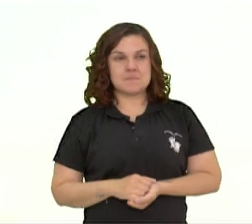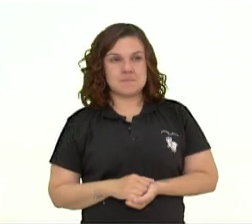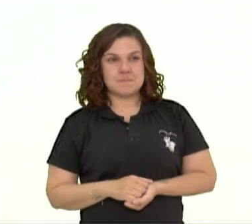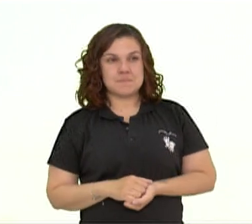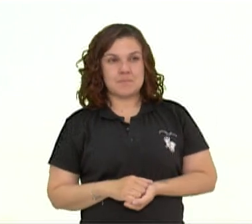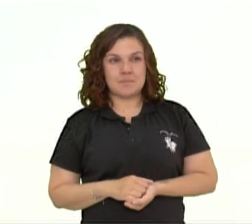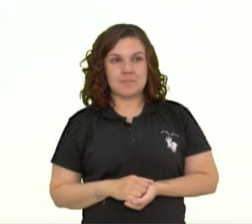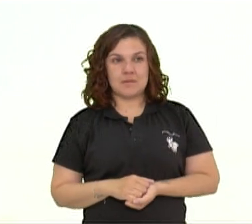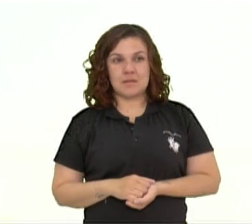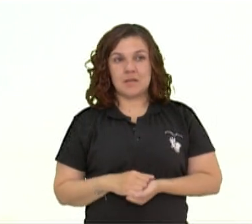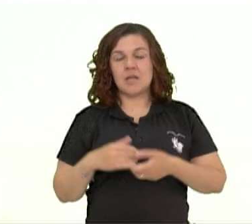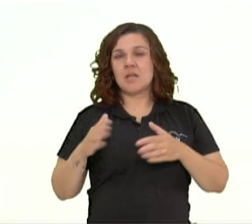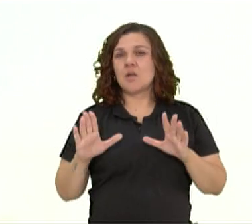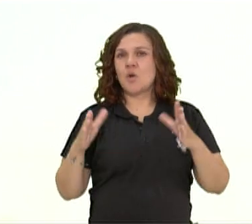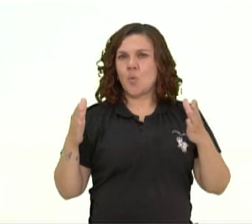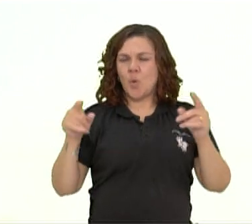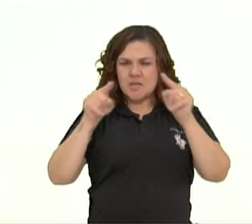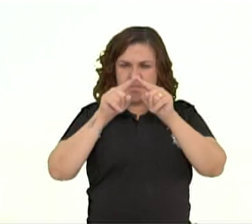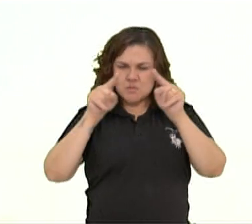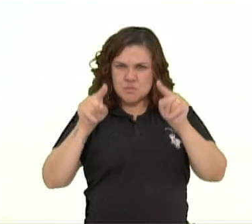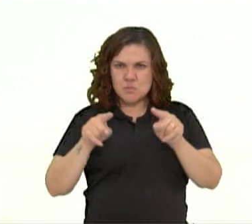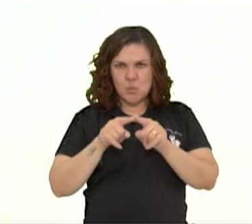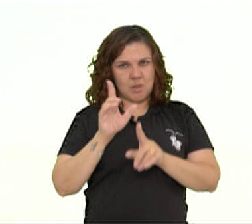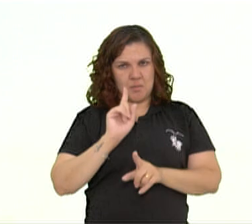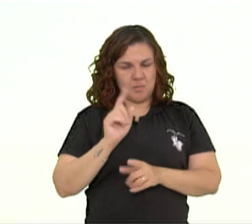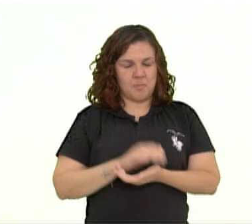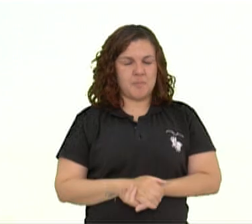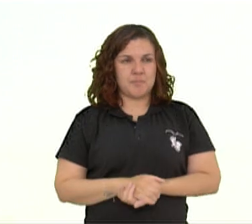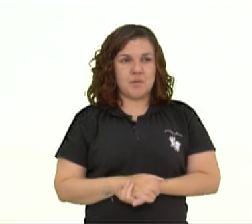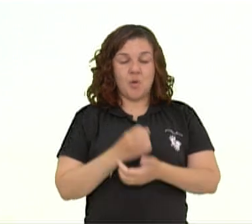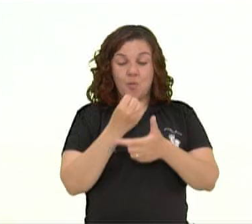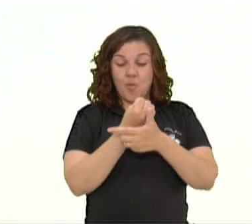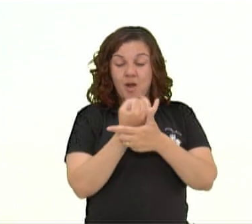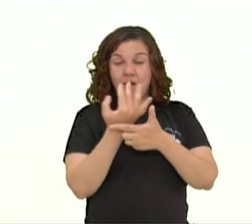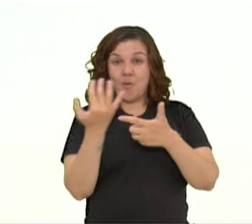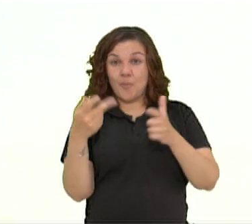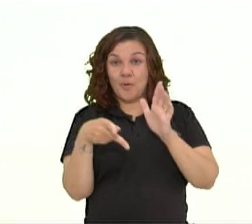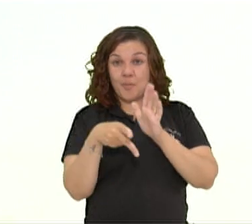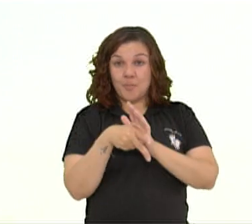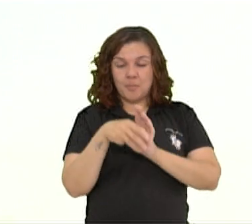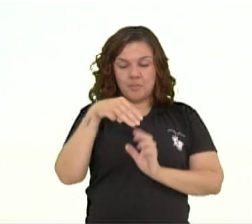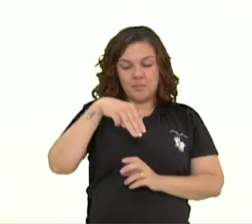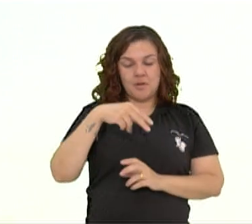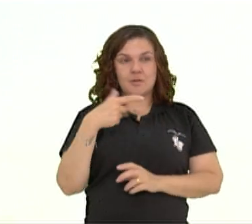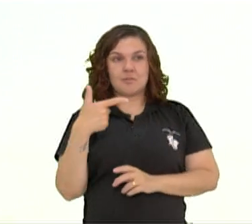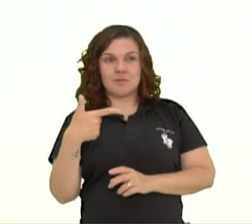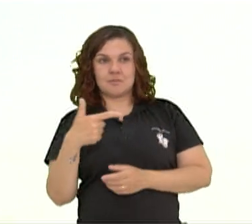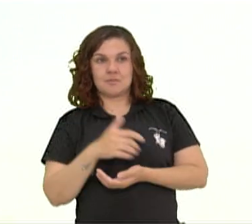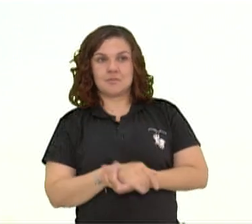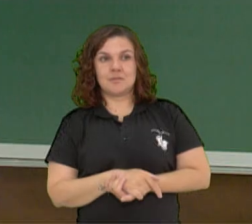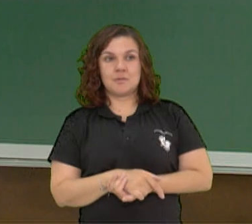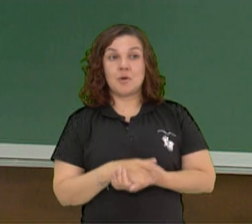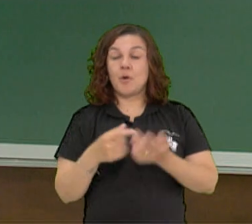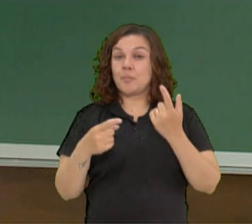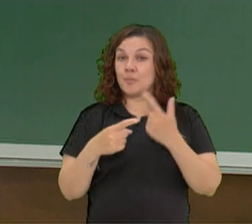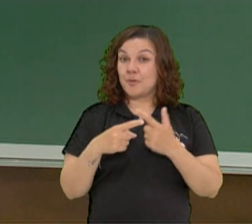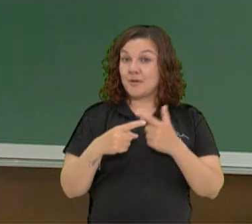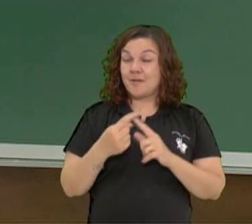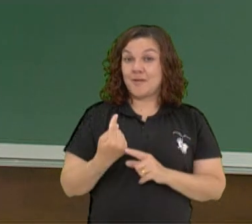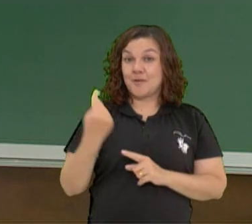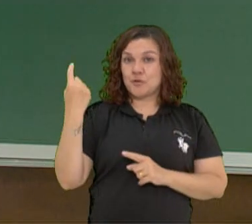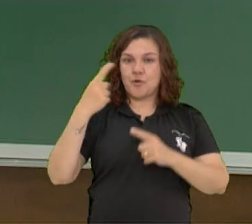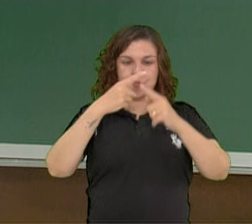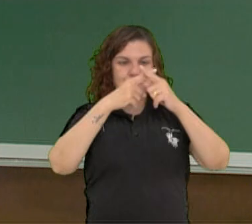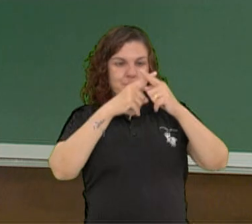essas medidas, né? Ele é quase quadrado. Calcule a área em metros quadrados. Por que que vai ser metros quadrados? Porque eu vou